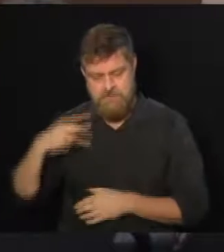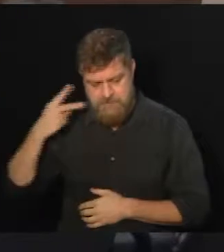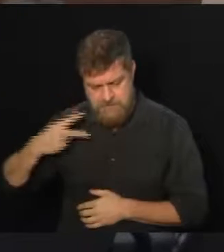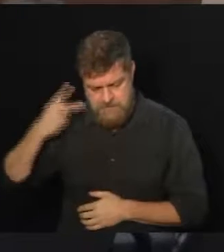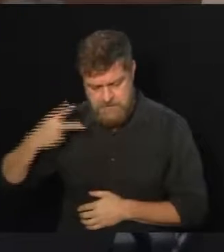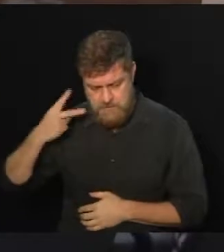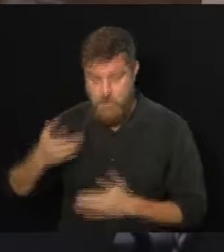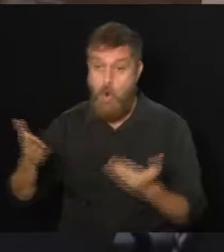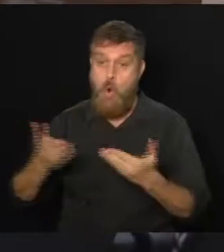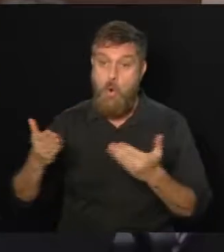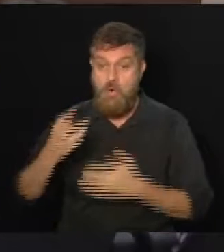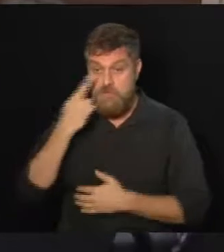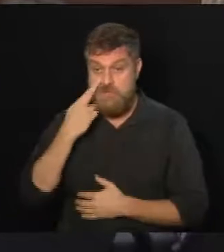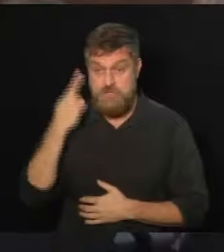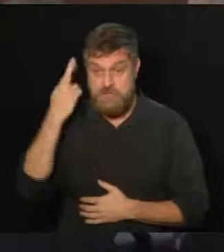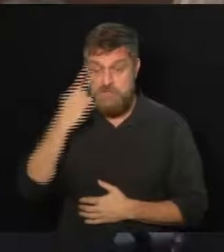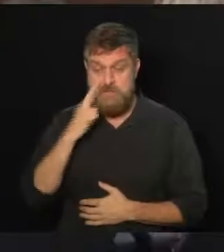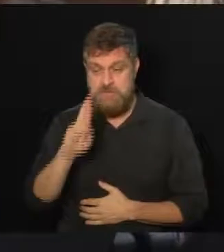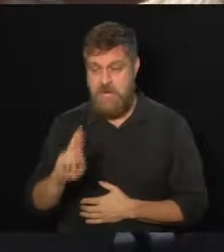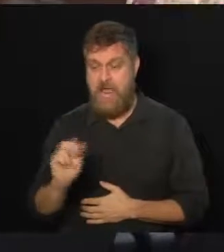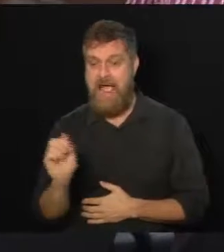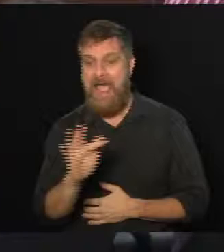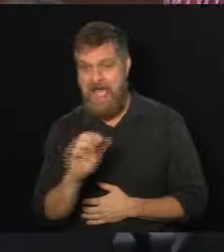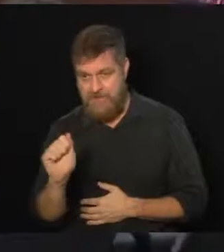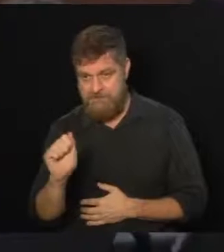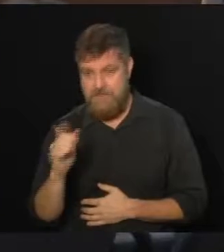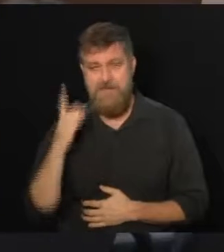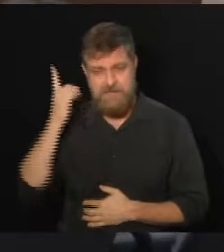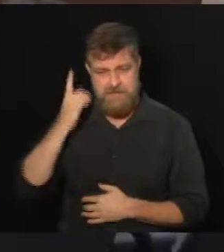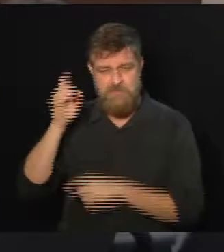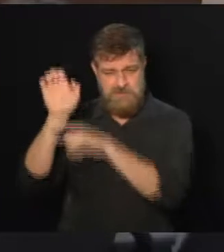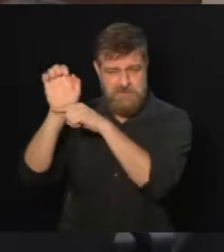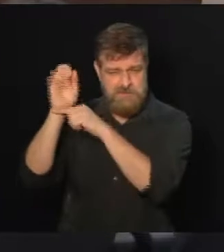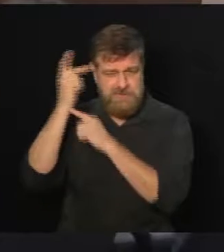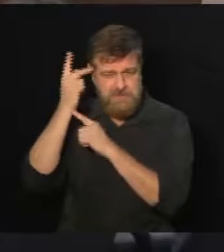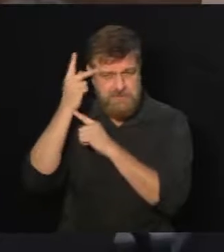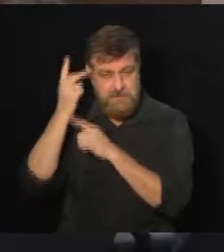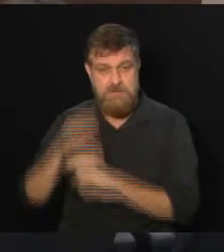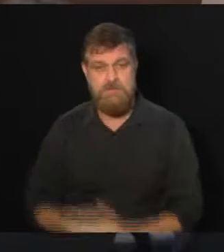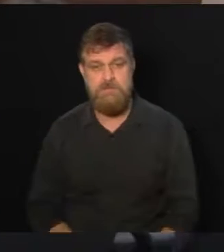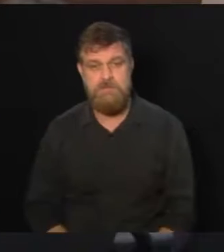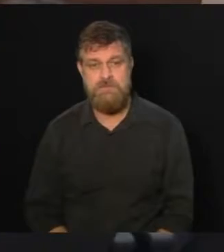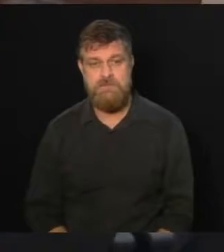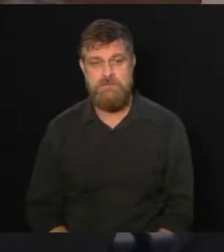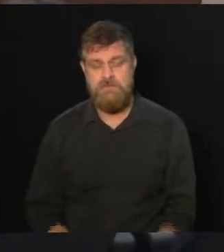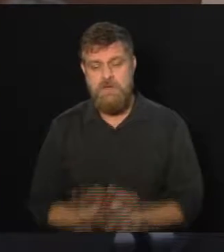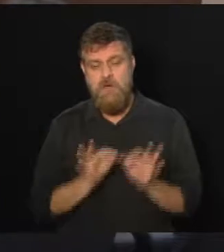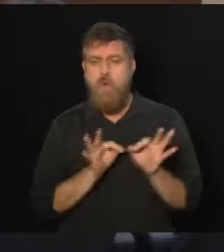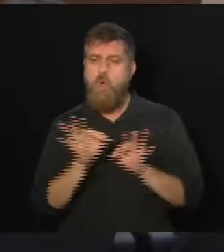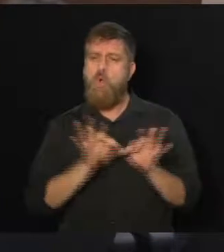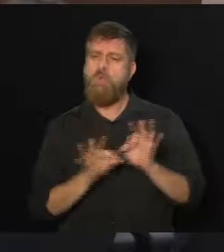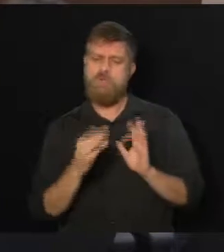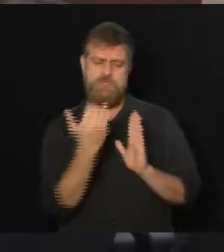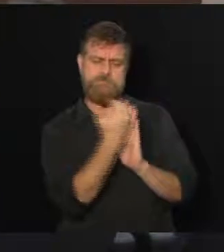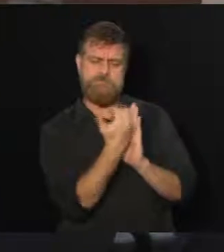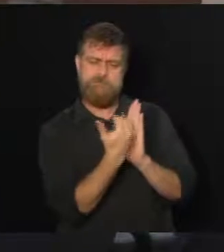vereador hoje deputado estadual, Rafa Zimbaldi. O projeto ele